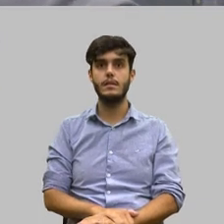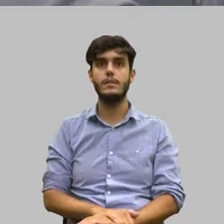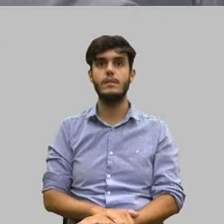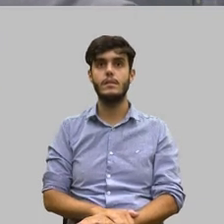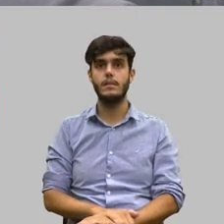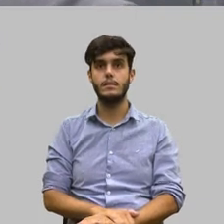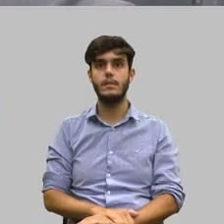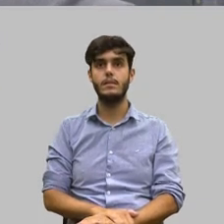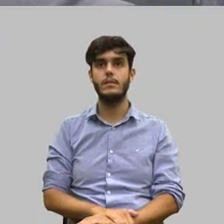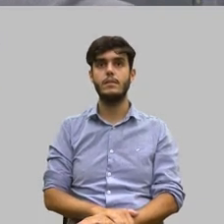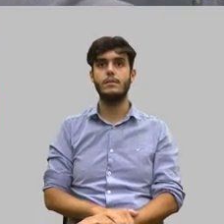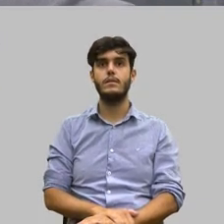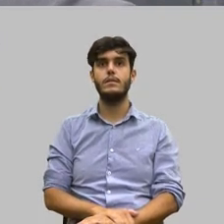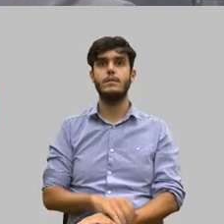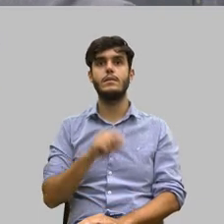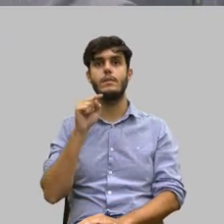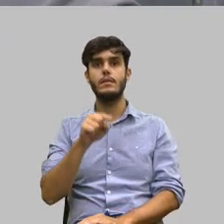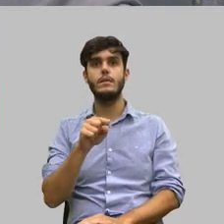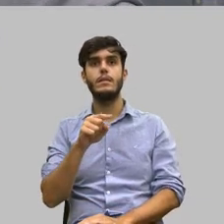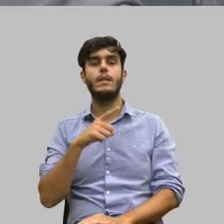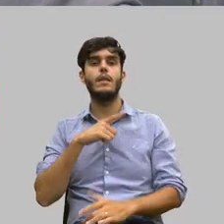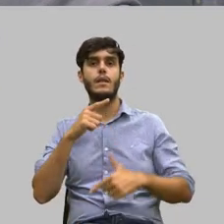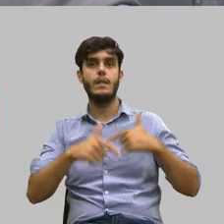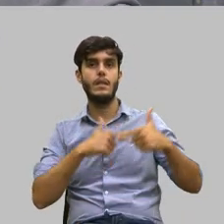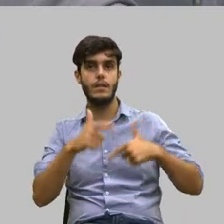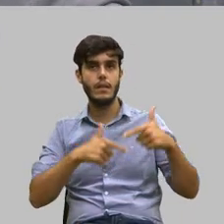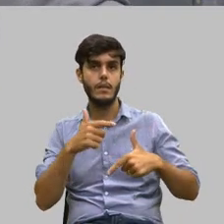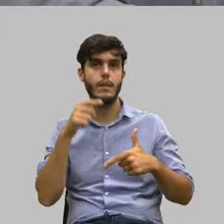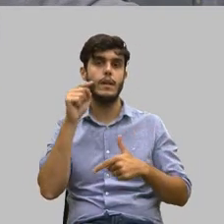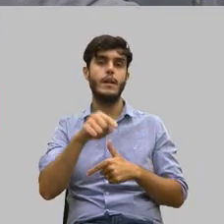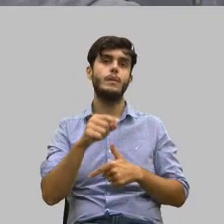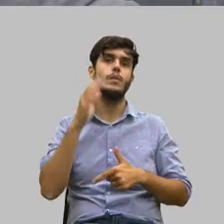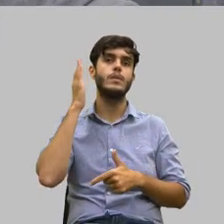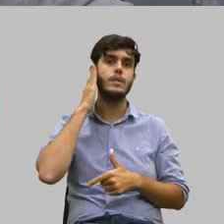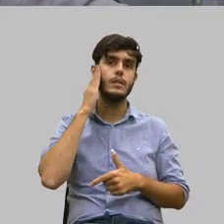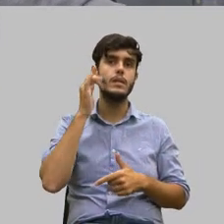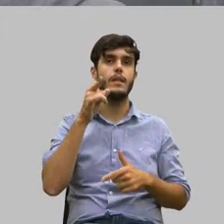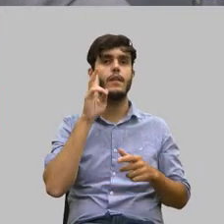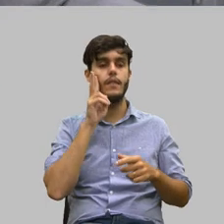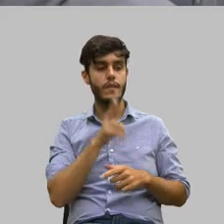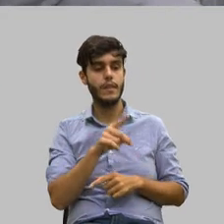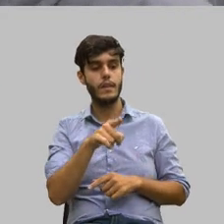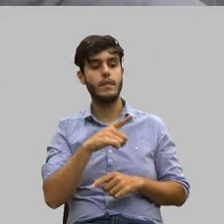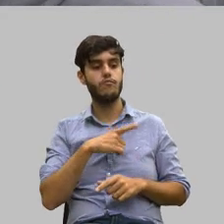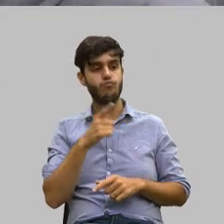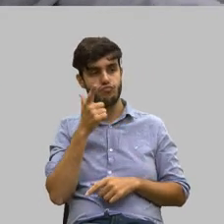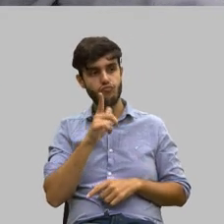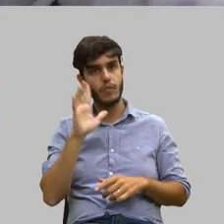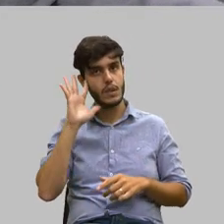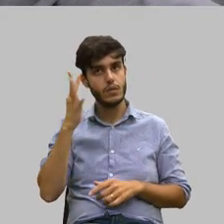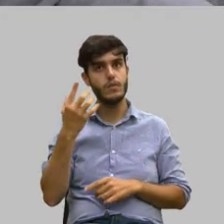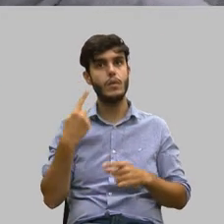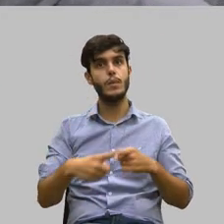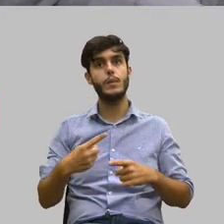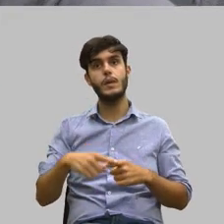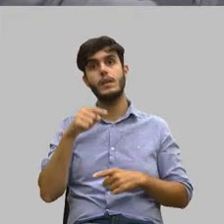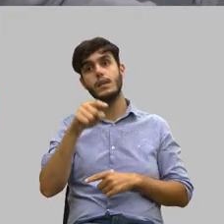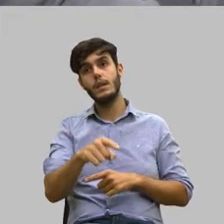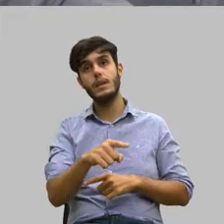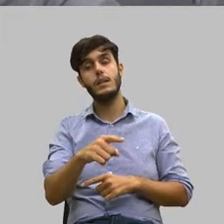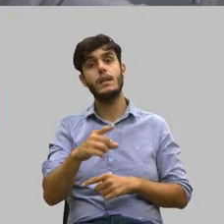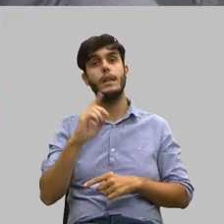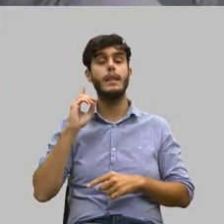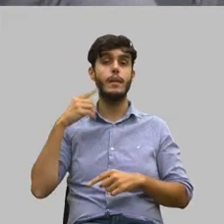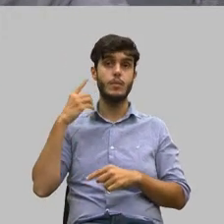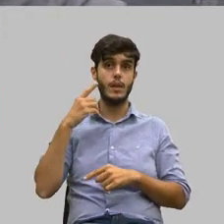temporários né os militares temporários eh possa vir aí num num solução o porque em que Pese deputada Beatriz ter